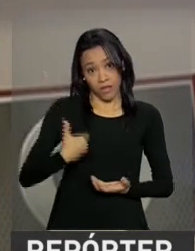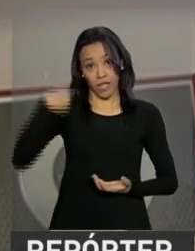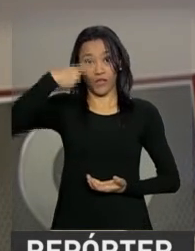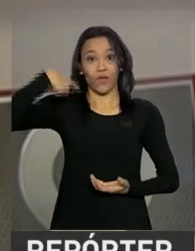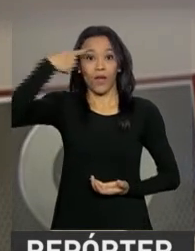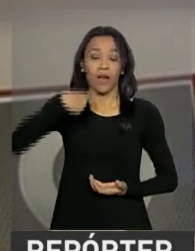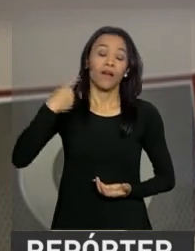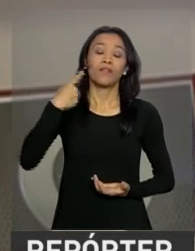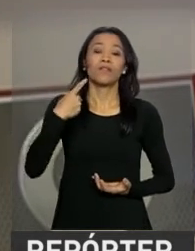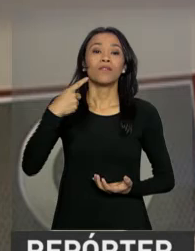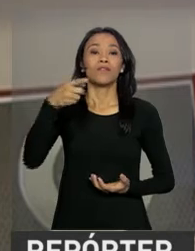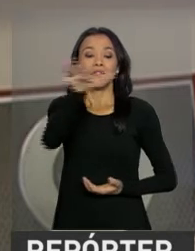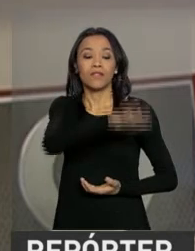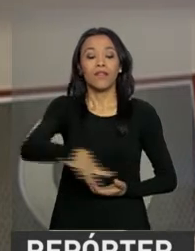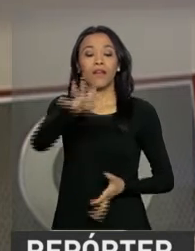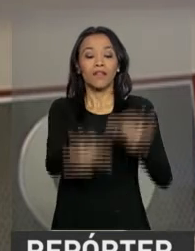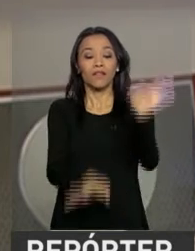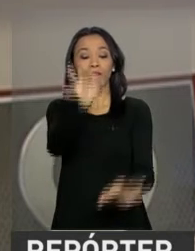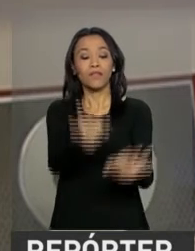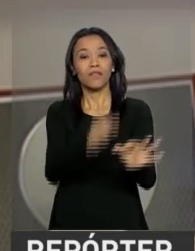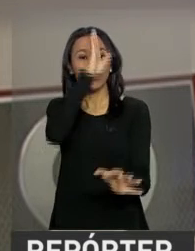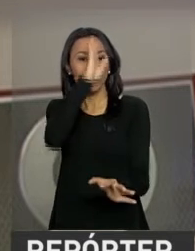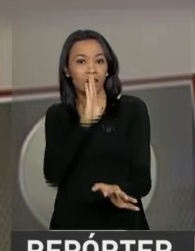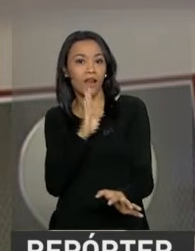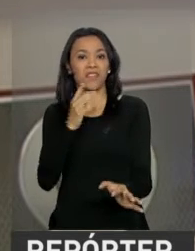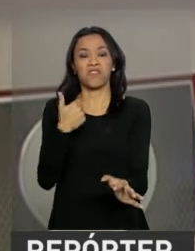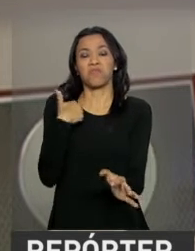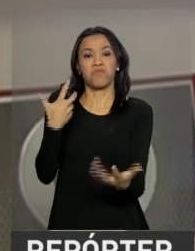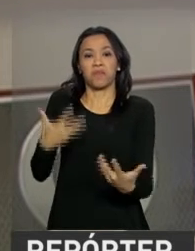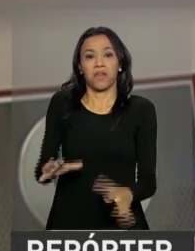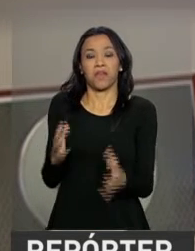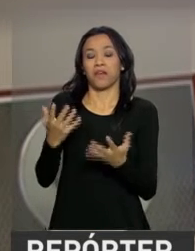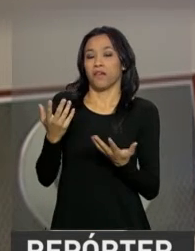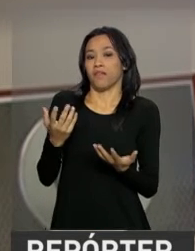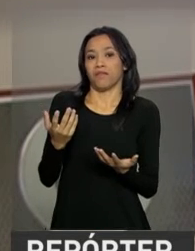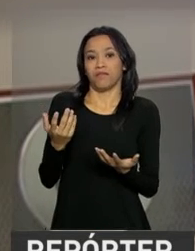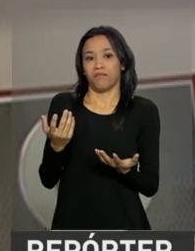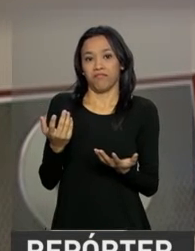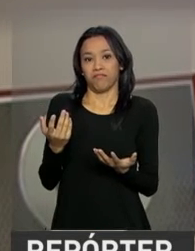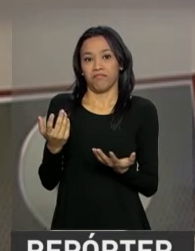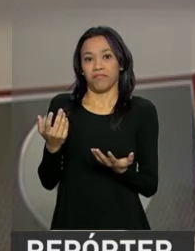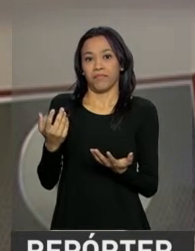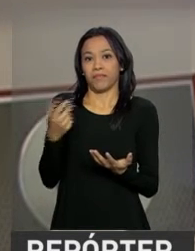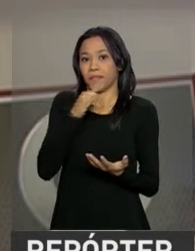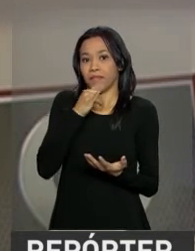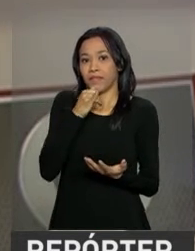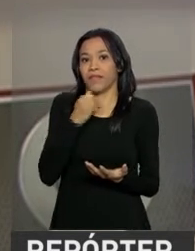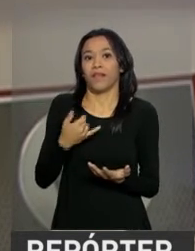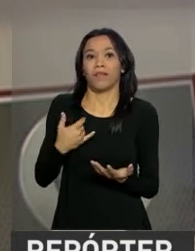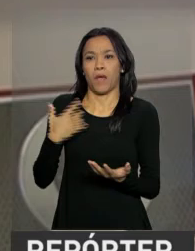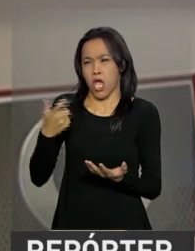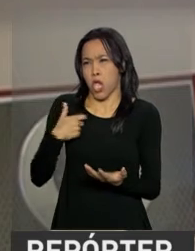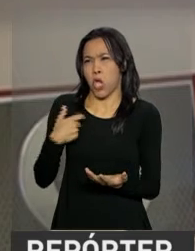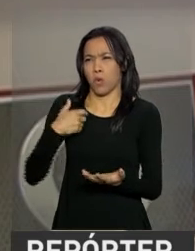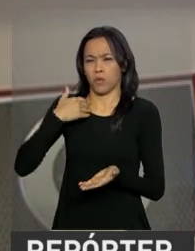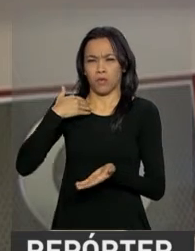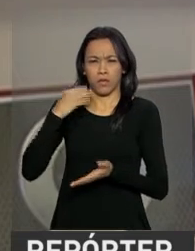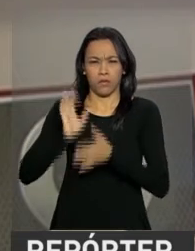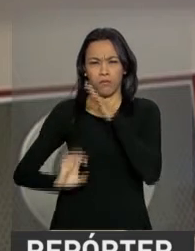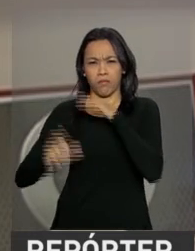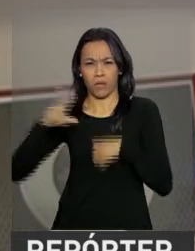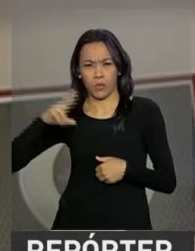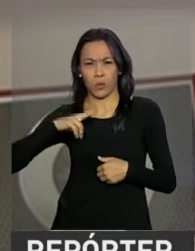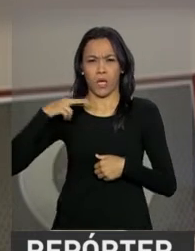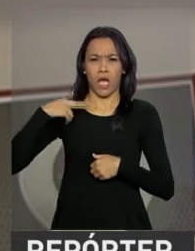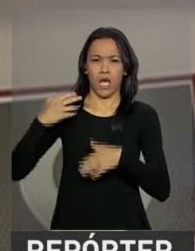é não quero pegar nada de montar um baita de um escritório ou trabalhar